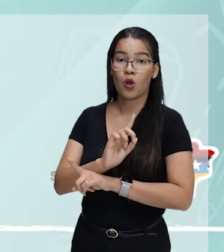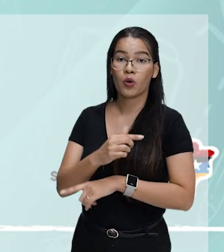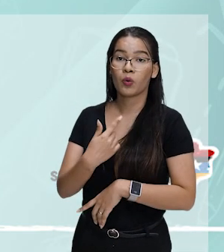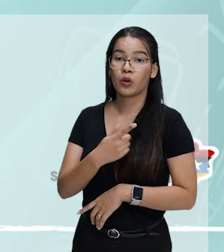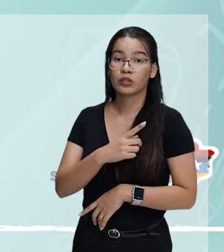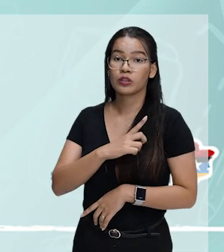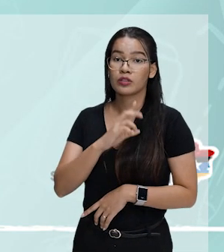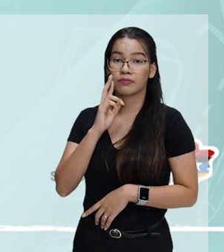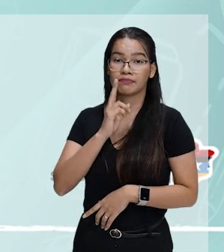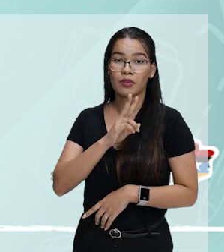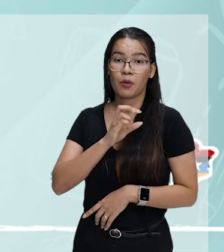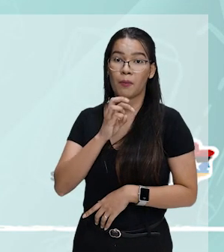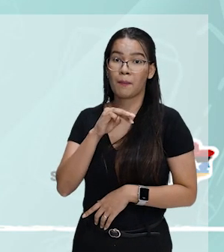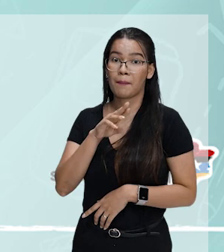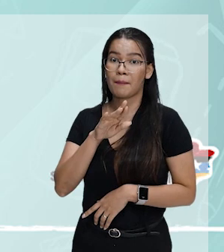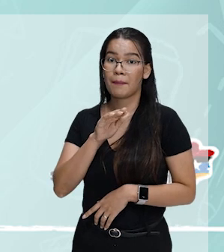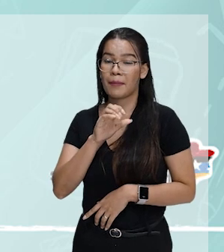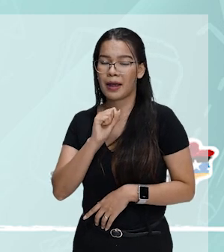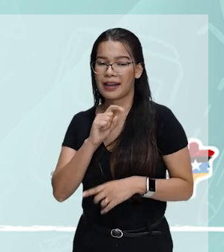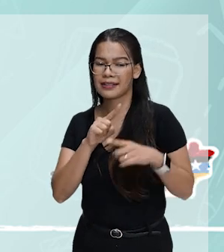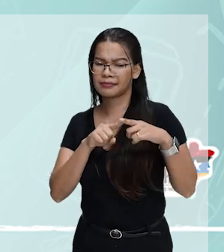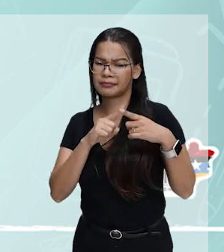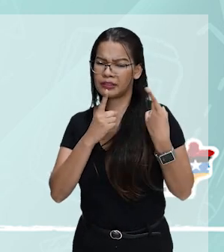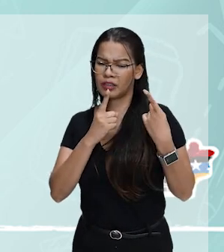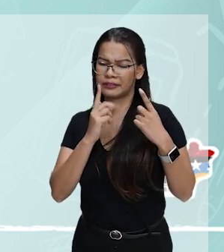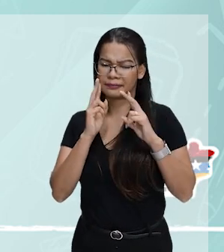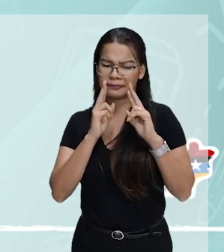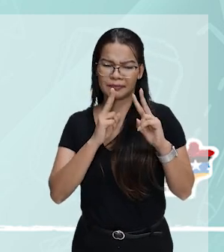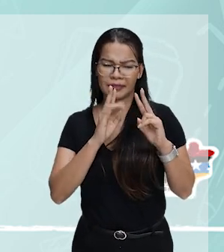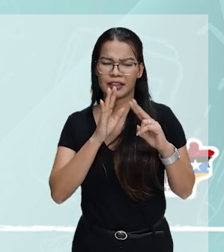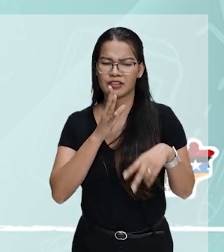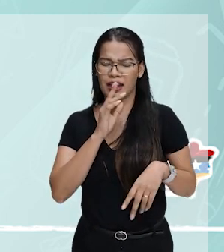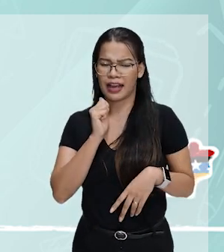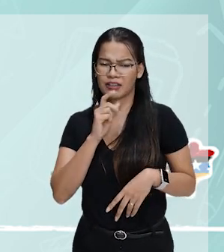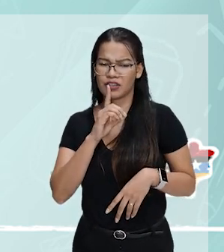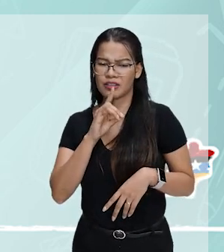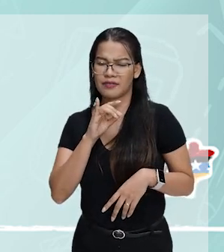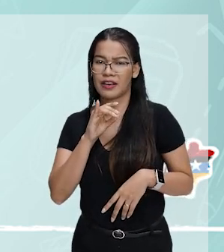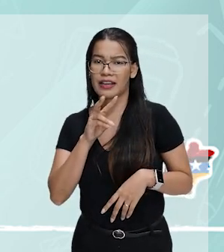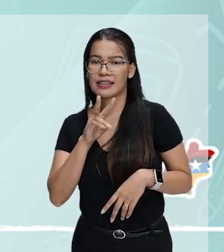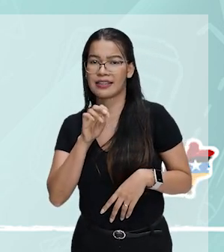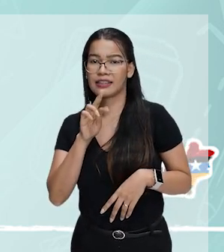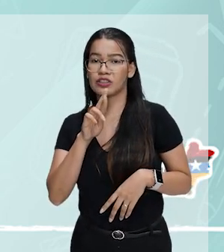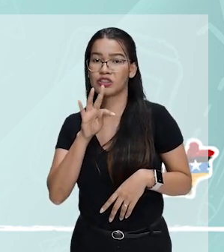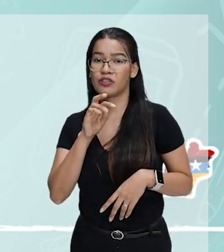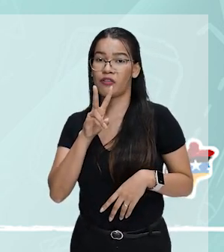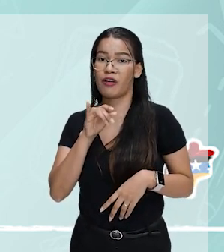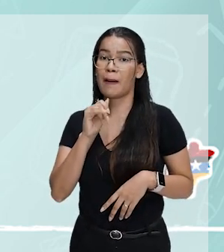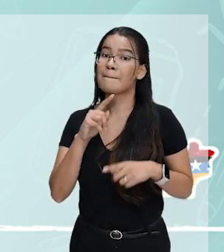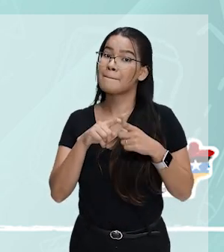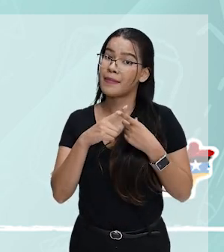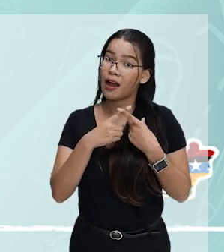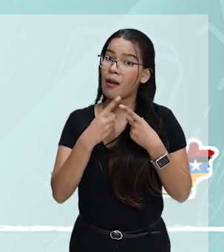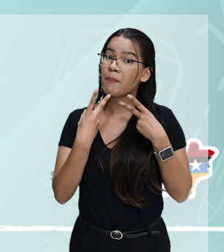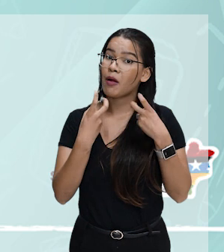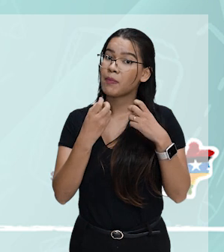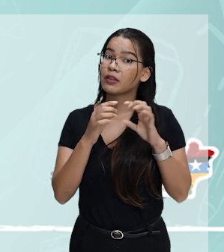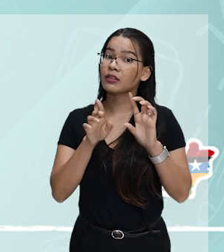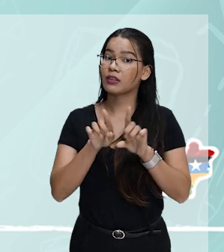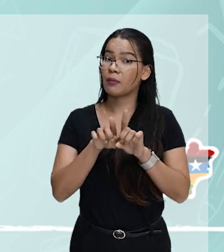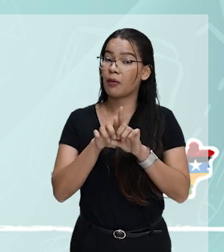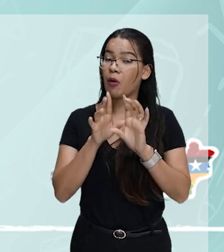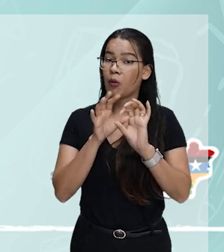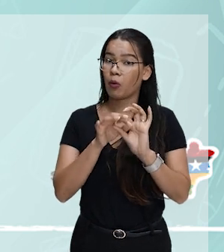para a adversativa, mas a dica, dá uma olhada no contexto, que uma conjunção coordenativa com uma classificação de